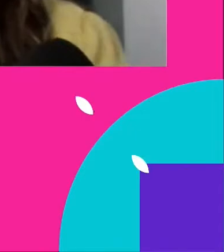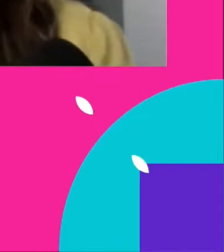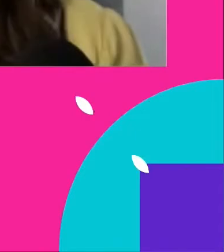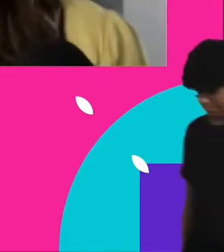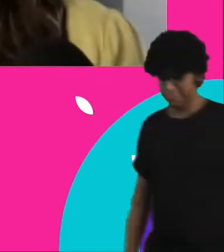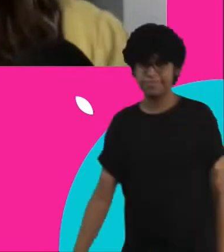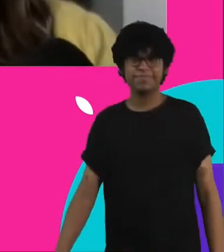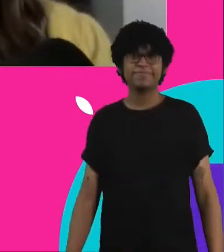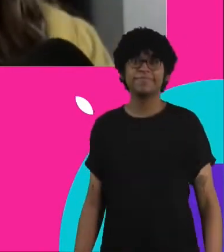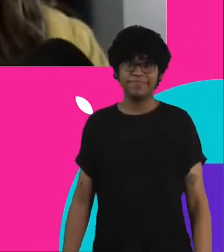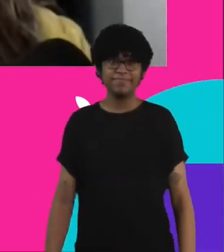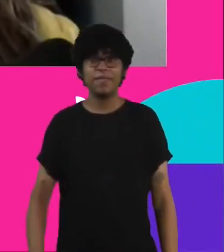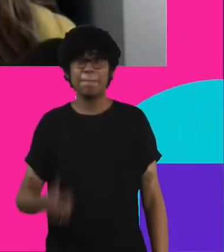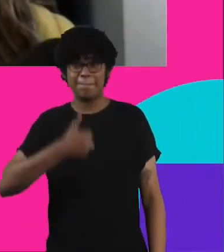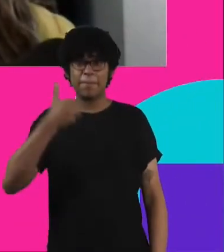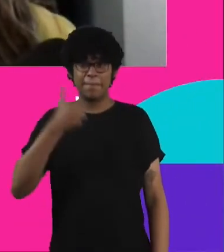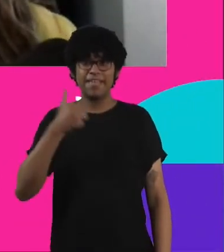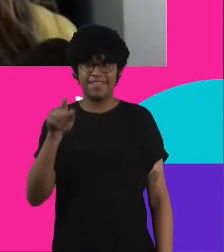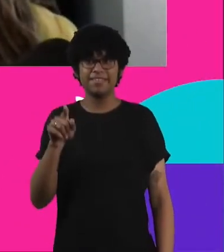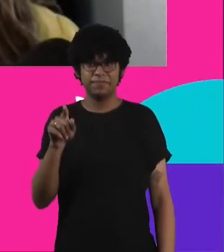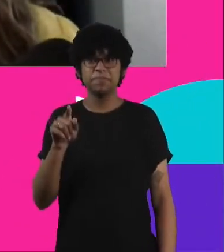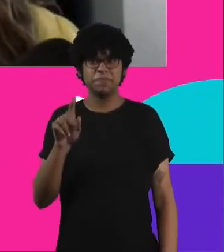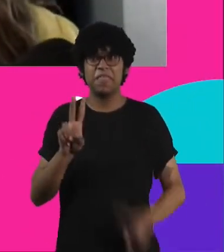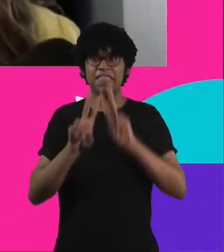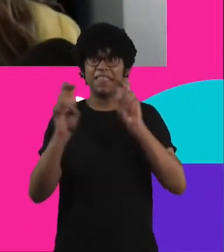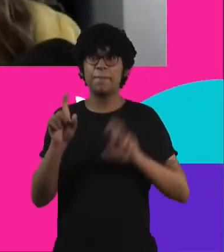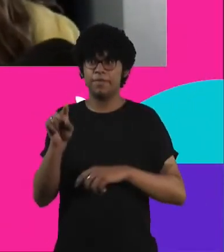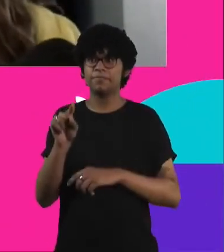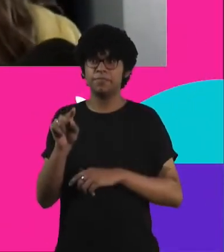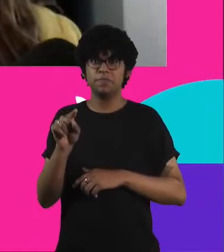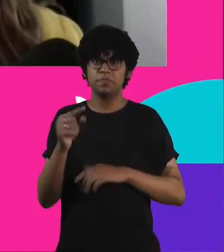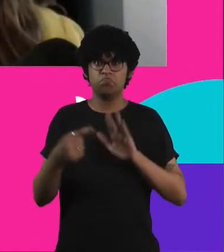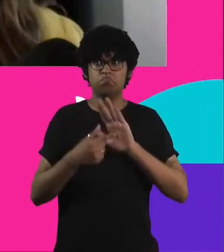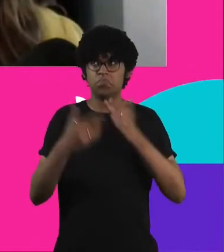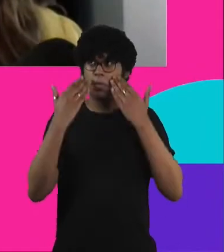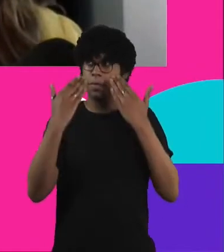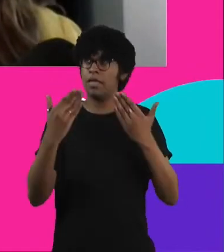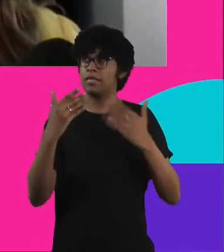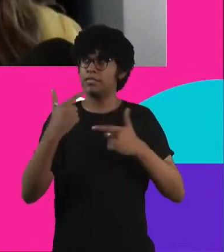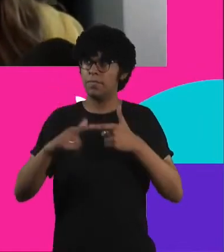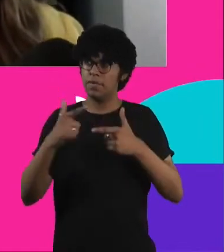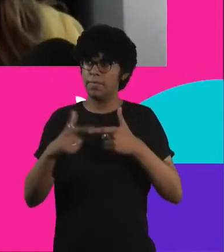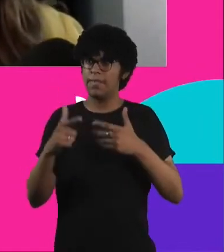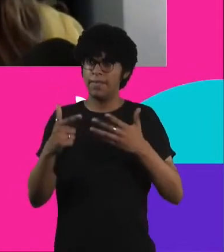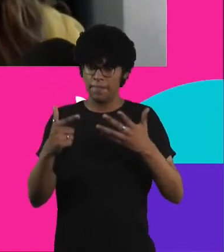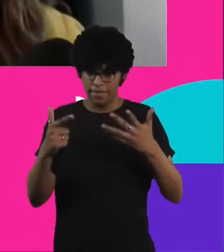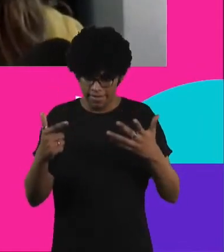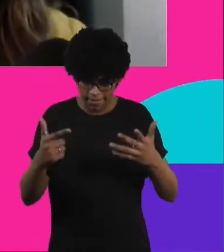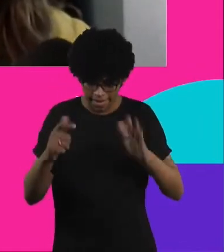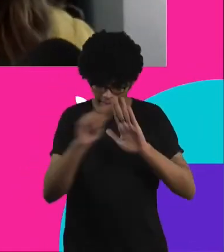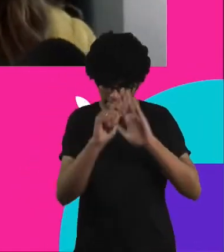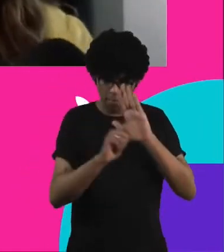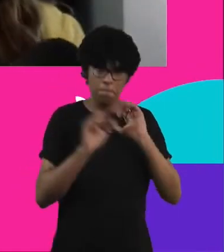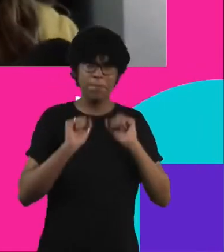Bom, a primeira questão que se manifesta quando a gente pensa nos problemas que os algoritmos